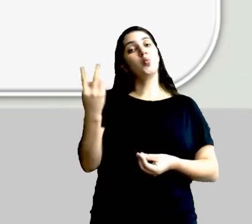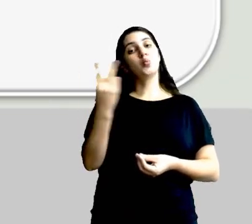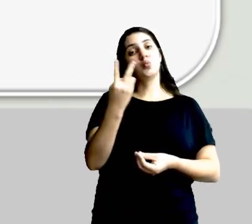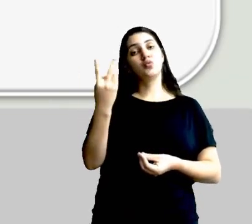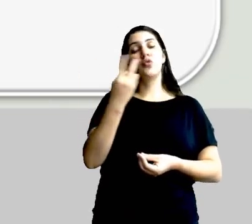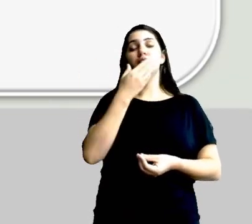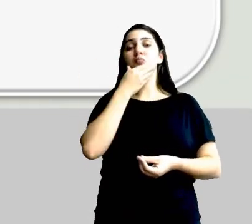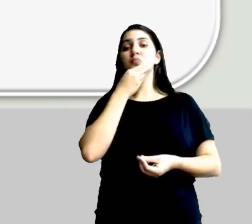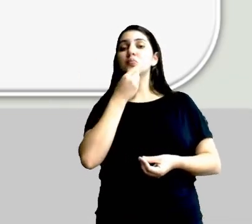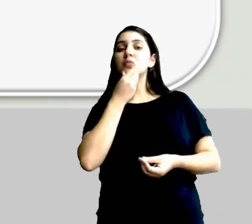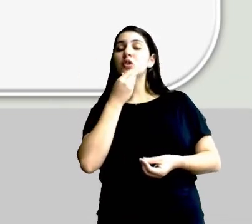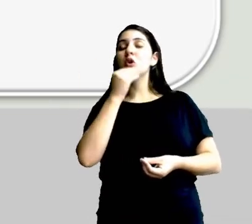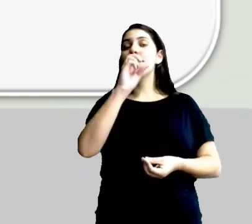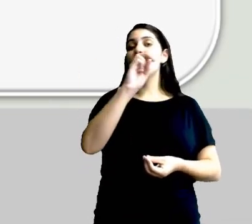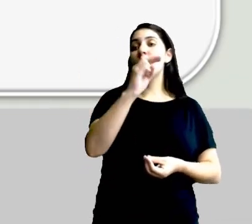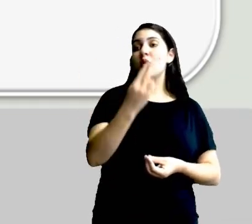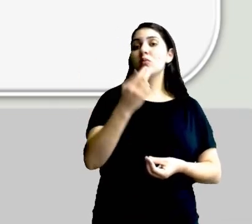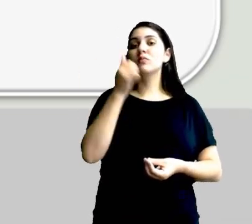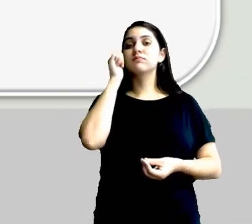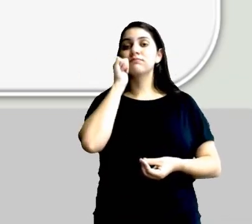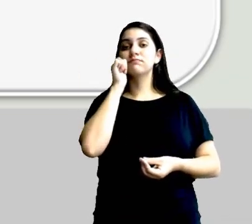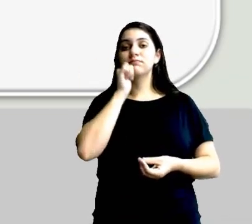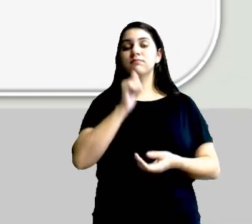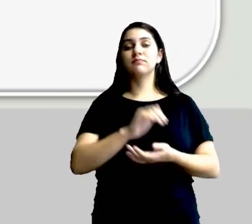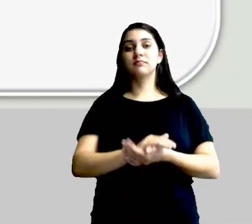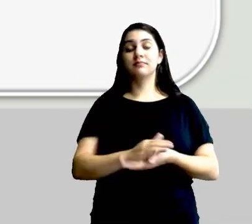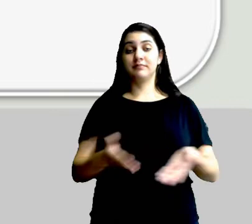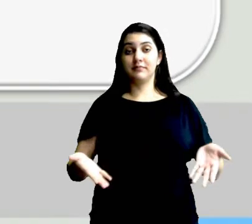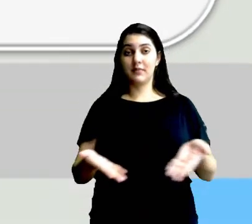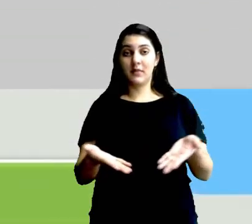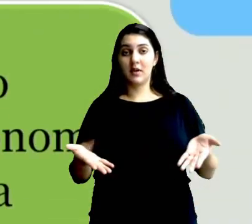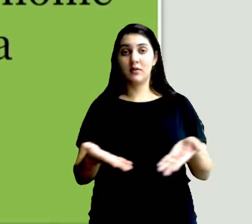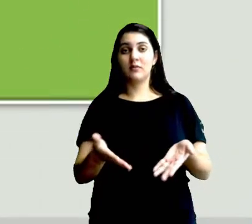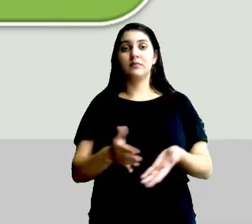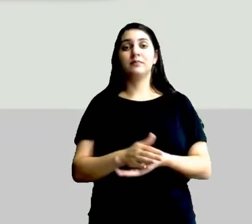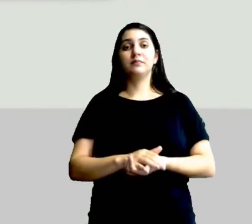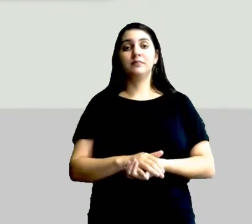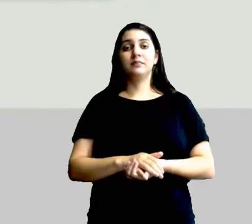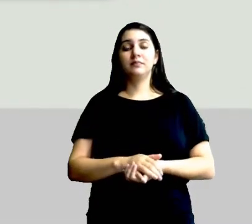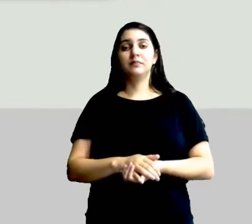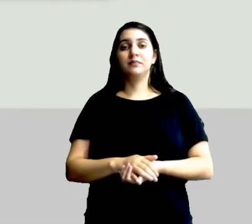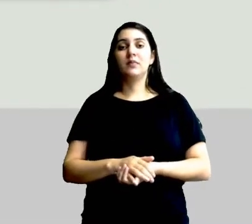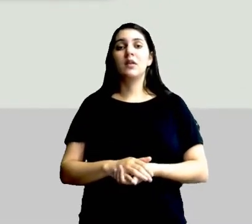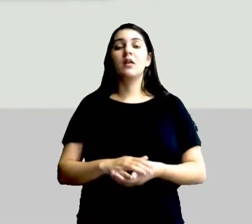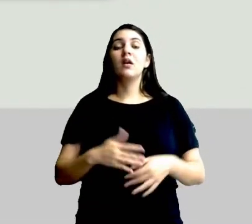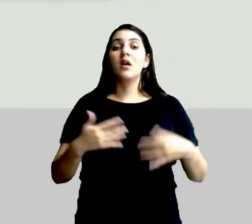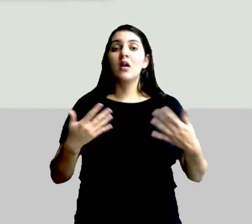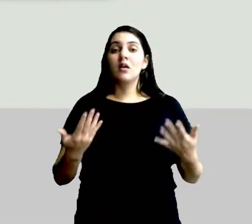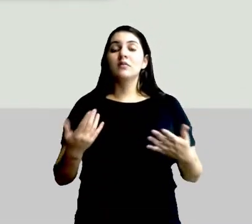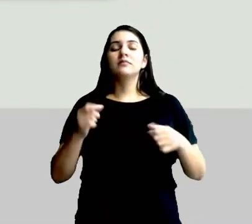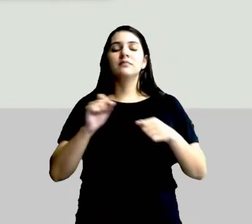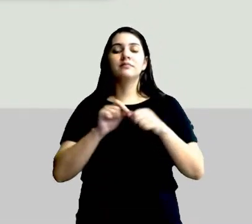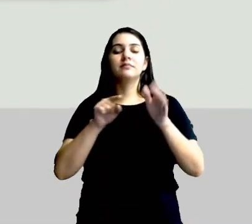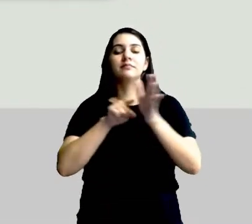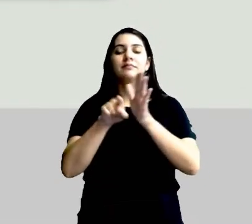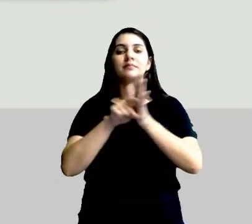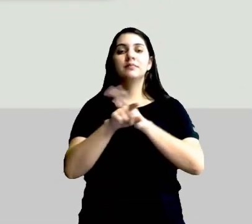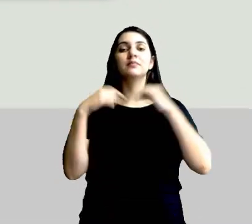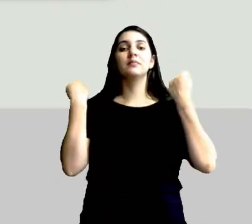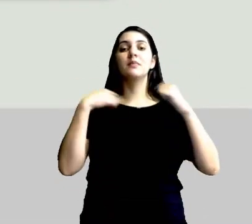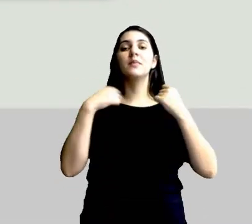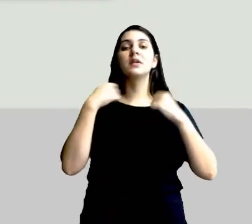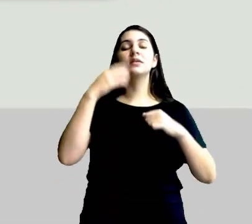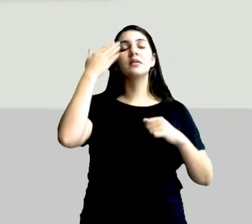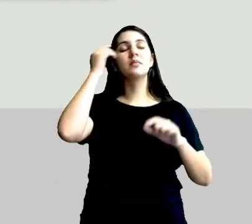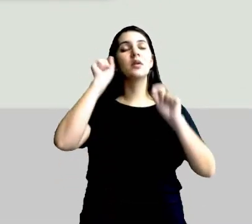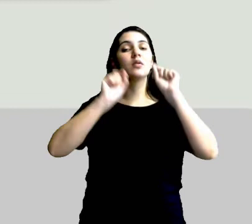tanto o masculino quanto o feminino. Agora, quando a gente faz pergunta, a gente precisa